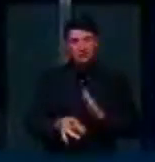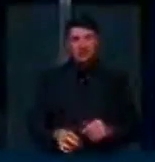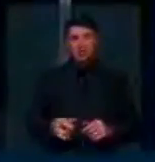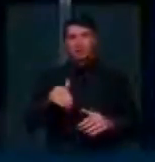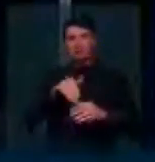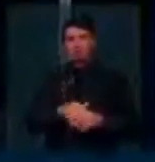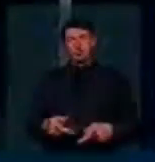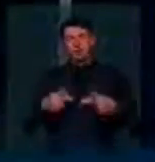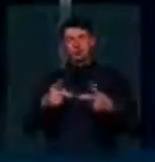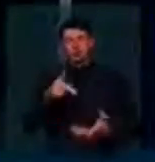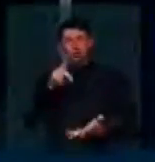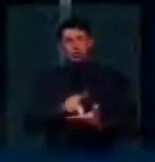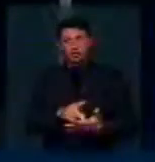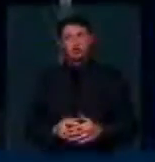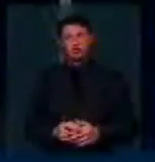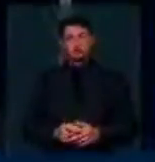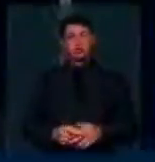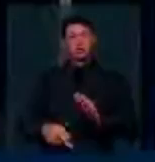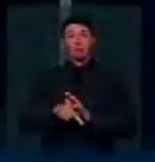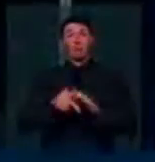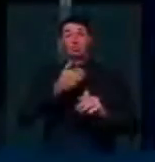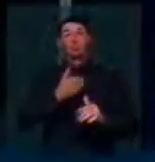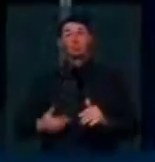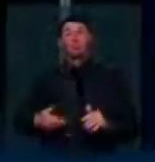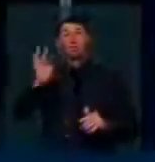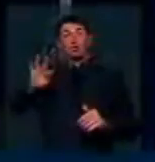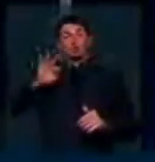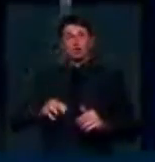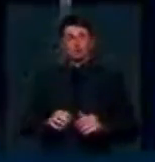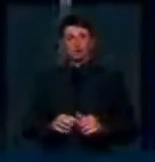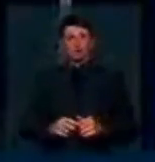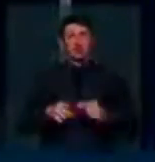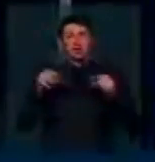do Poder Executivo. E a partir daí discutir as emendas.